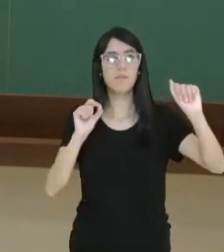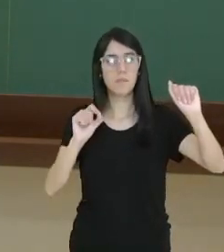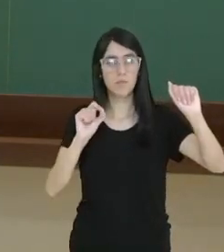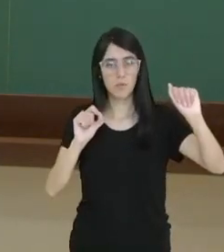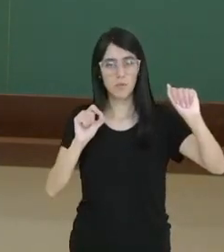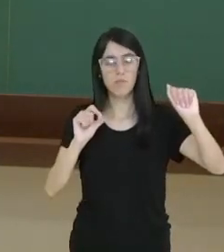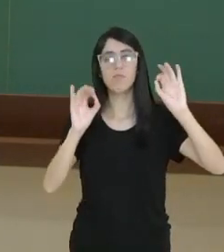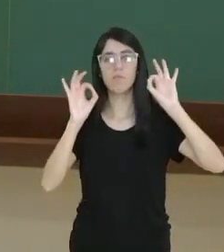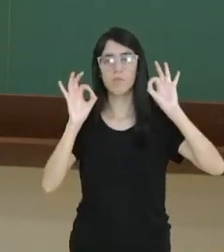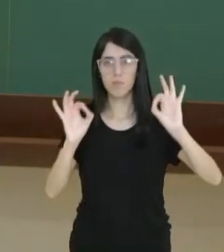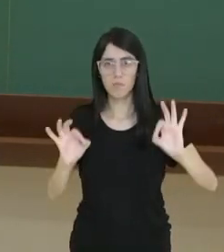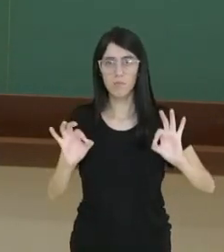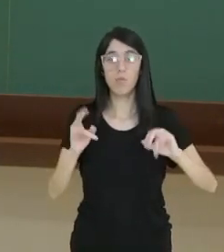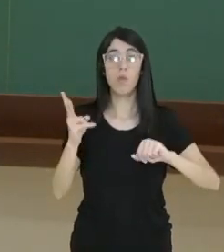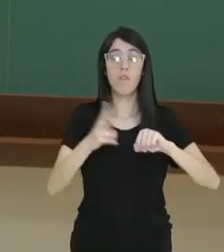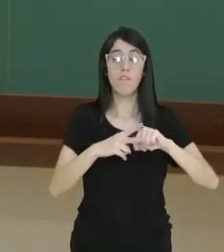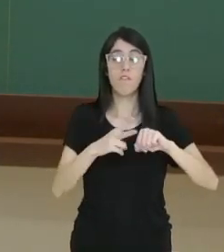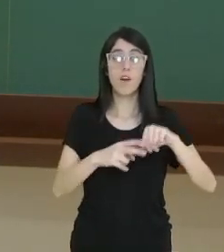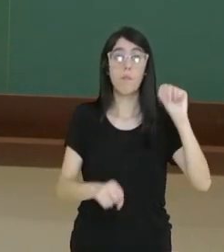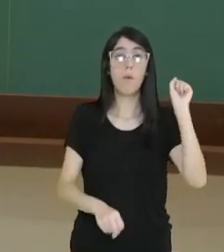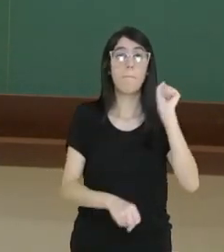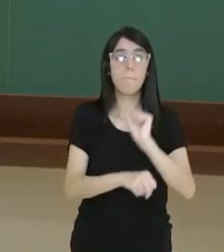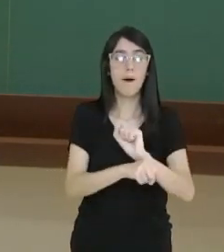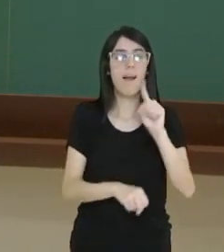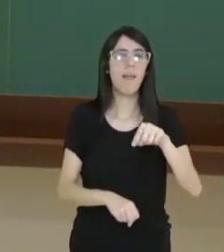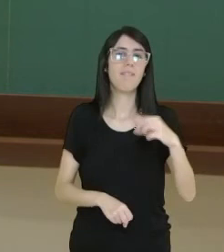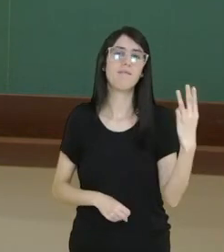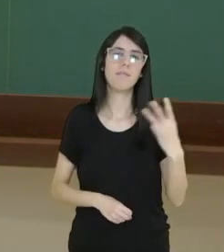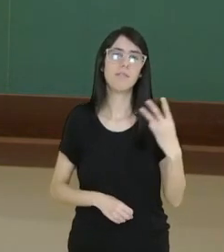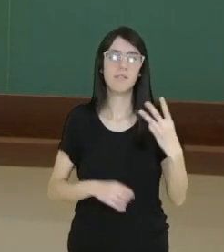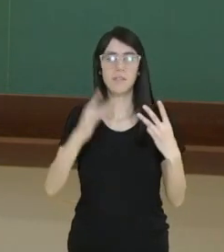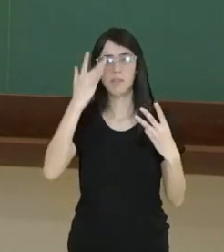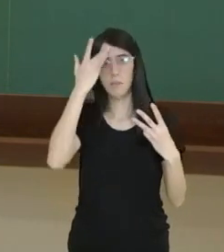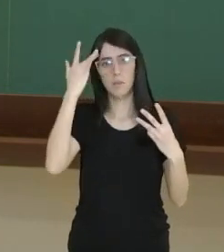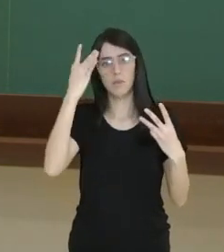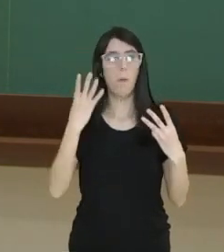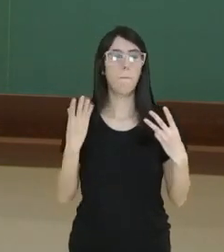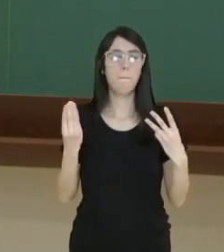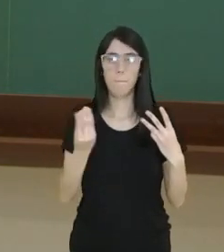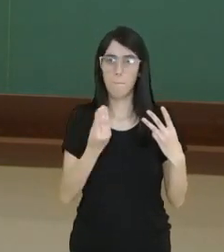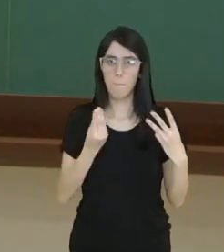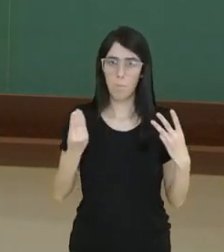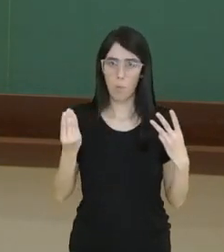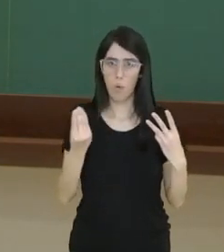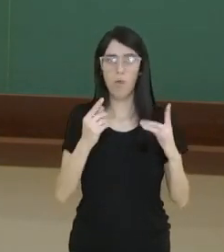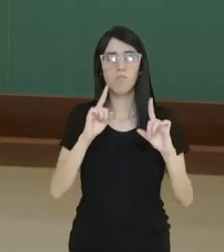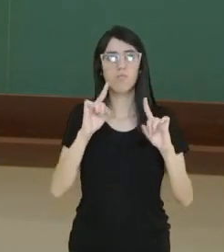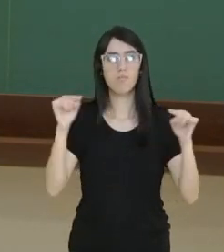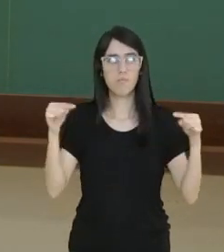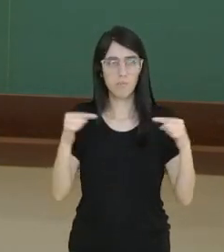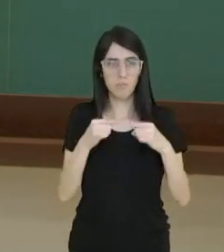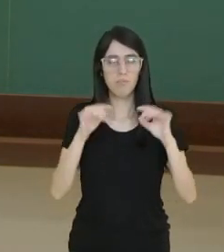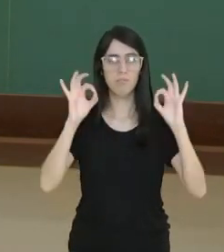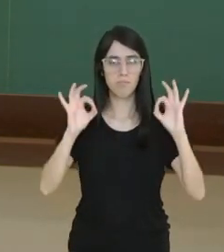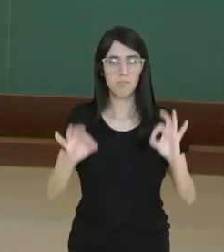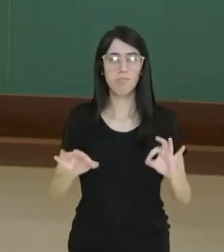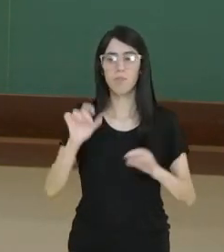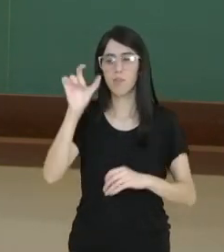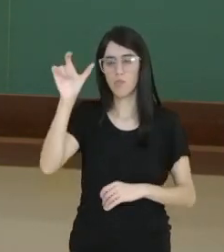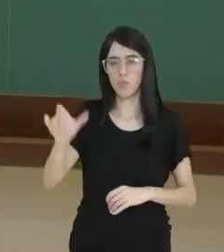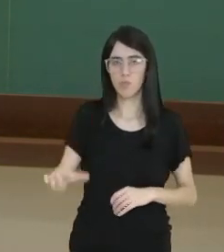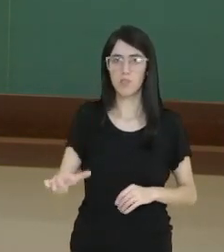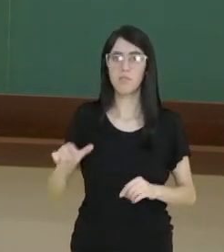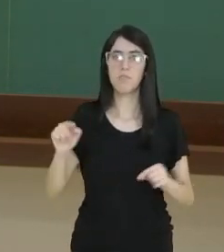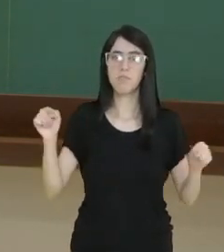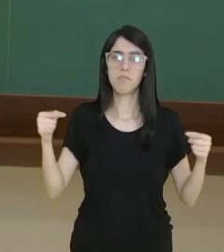né? Então, o verbo parar foi conjugado na terceira pessoa do plural para concordar, então, com o sujeito